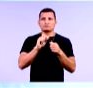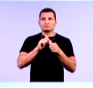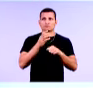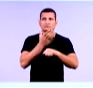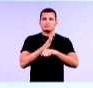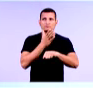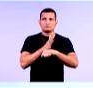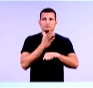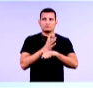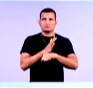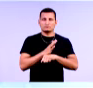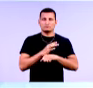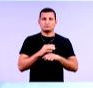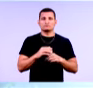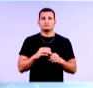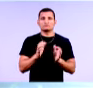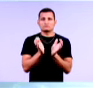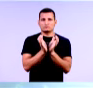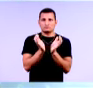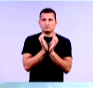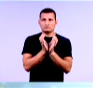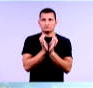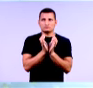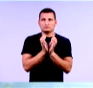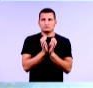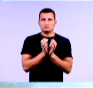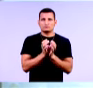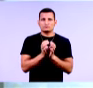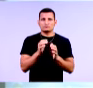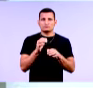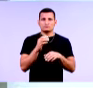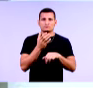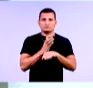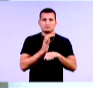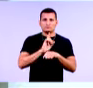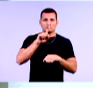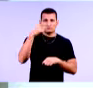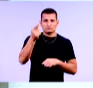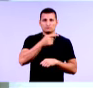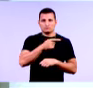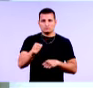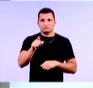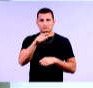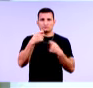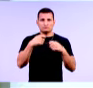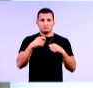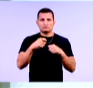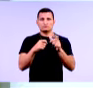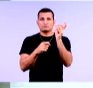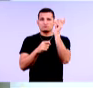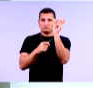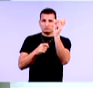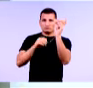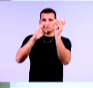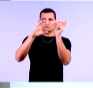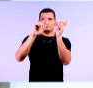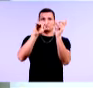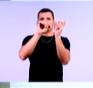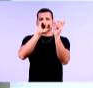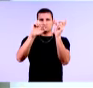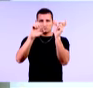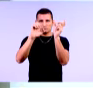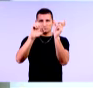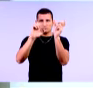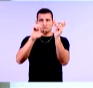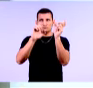atividade de classe, né? Na atividade que vocês vão ter que entregar na próxima semana. Vocês vão ter que definir a classe. Depois de definir as